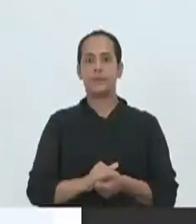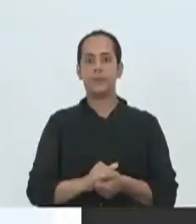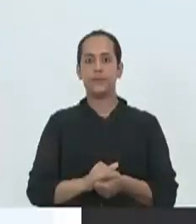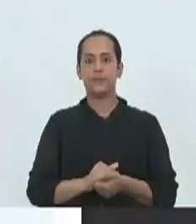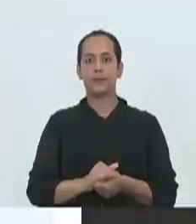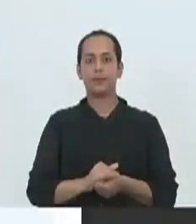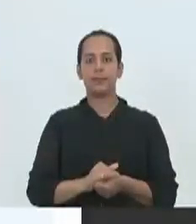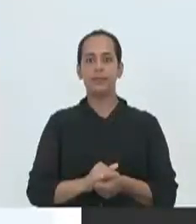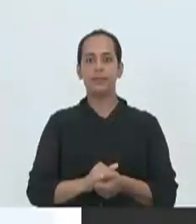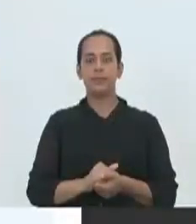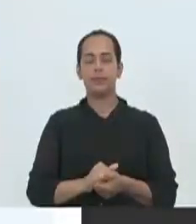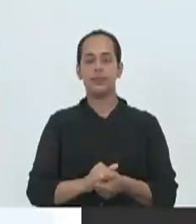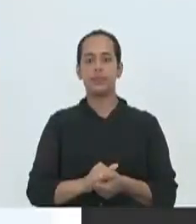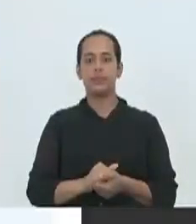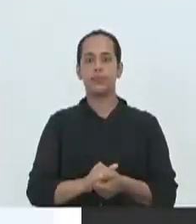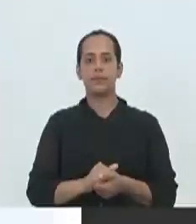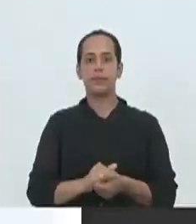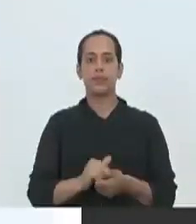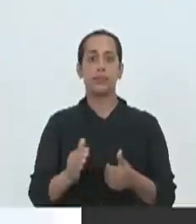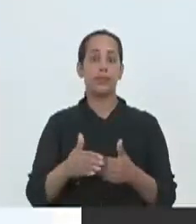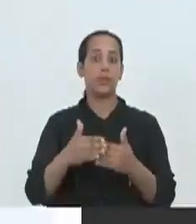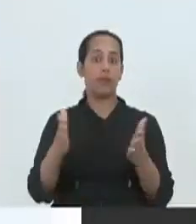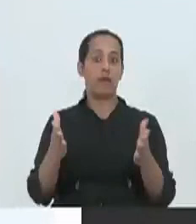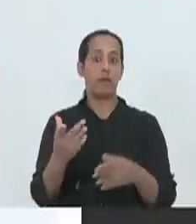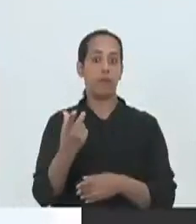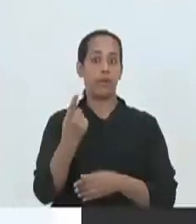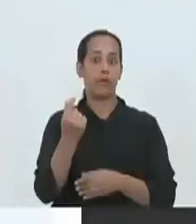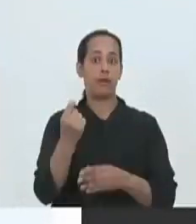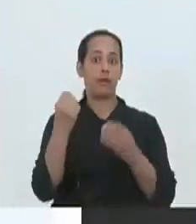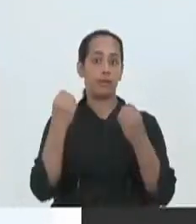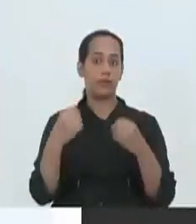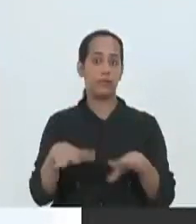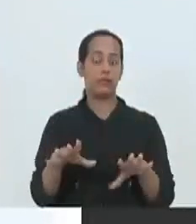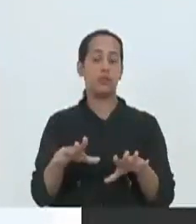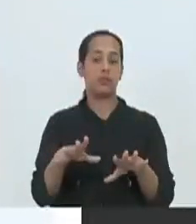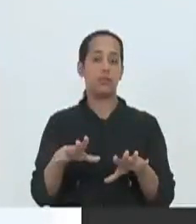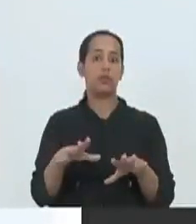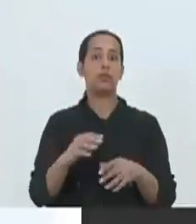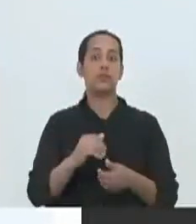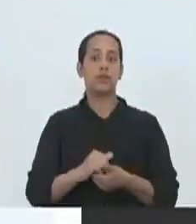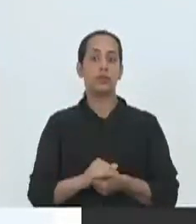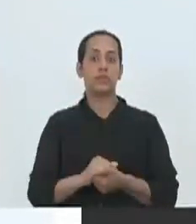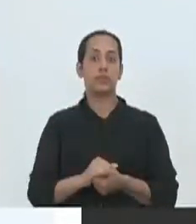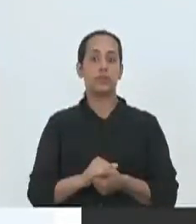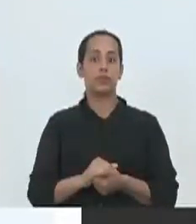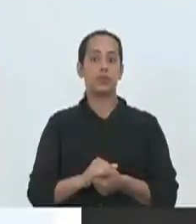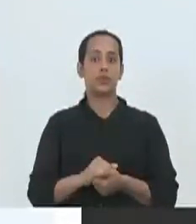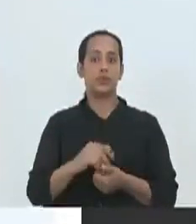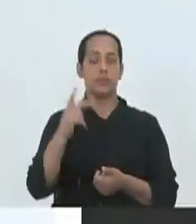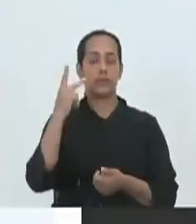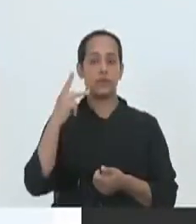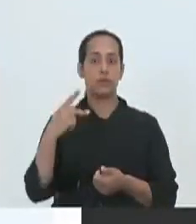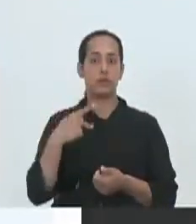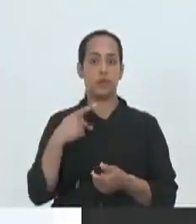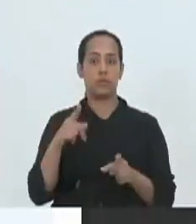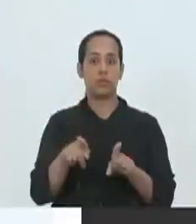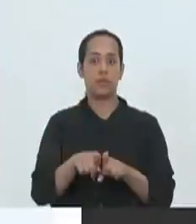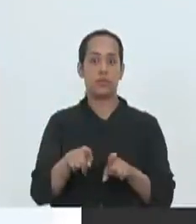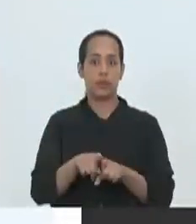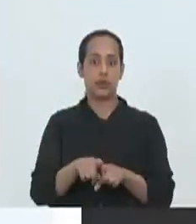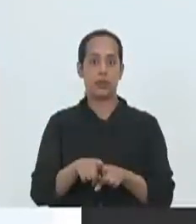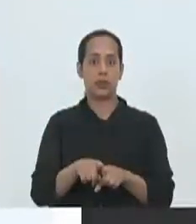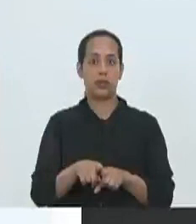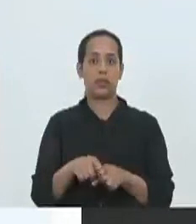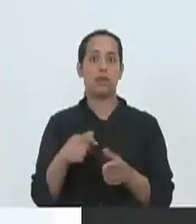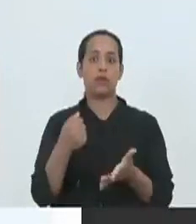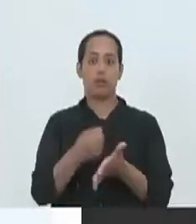abre essas despesas agora as despesas correntes em pessoal e encargos juros e outras despesas